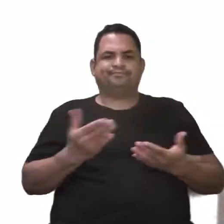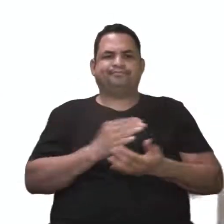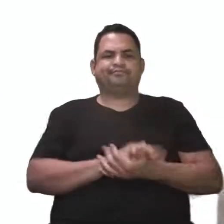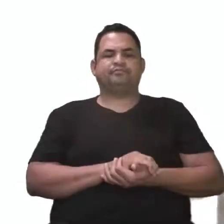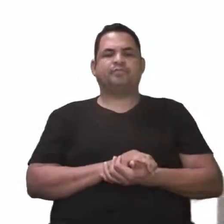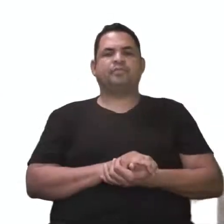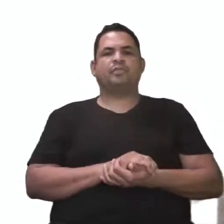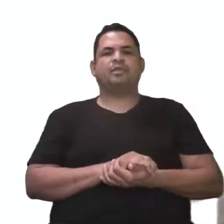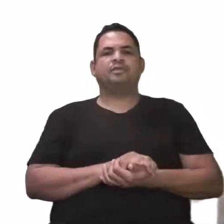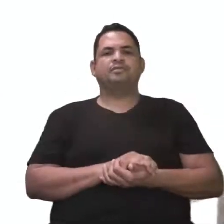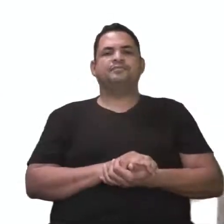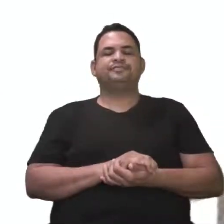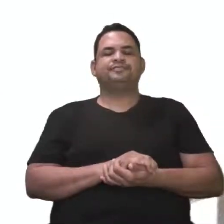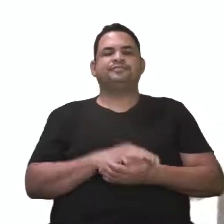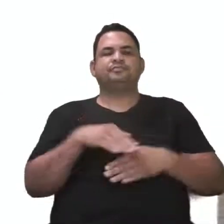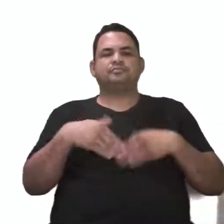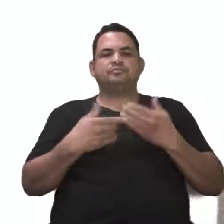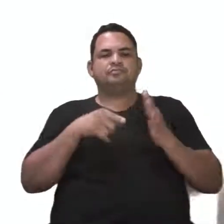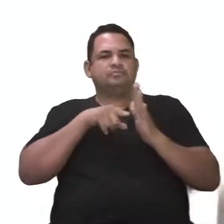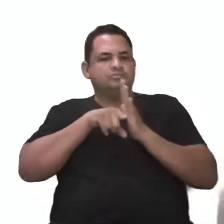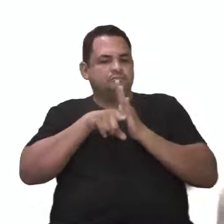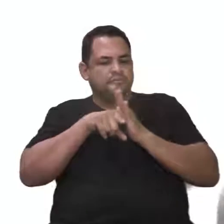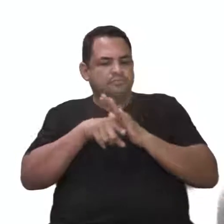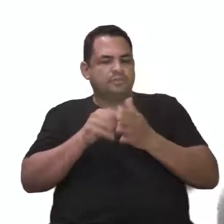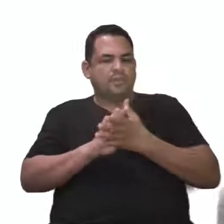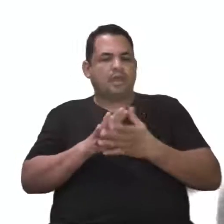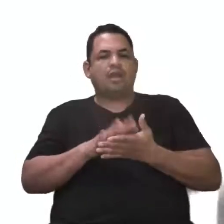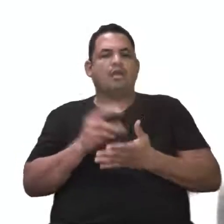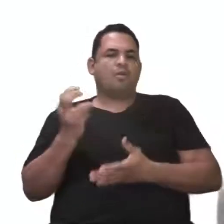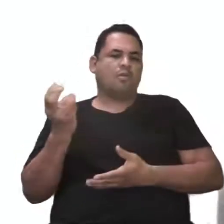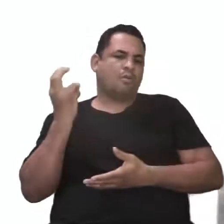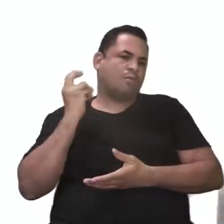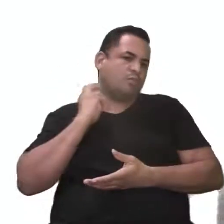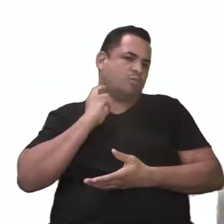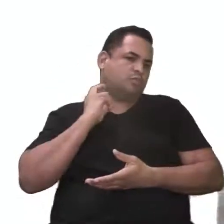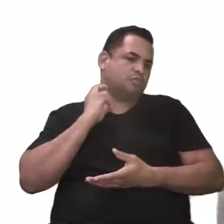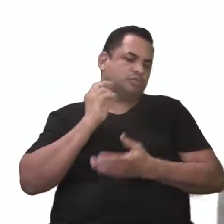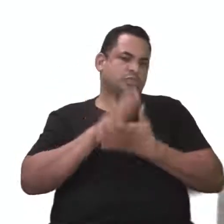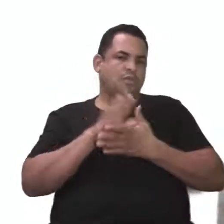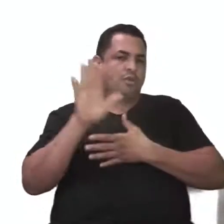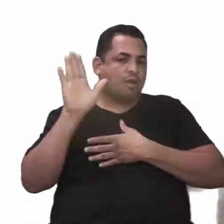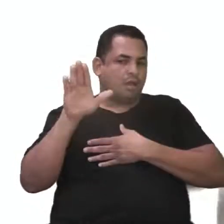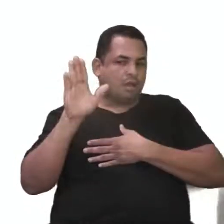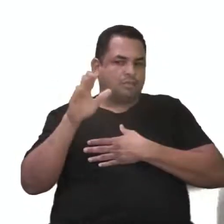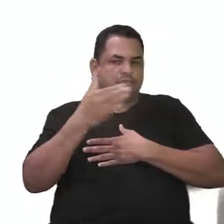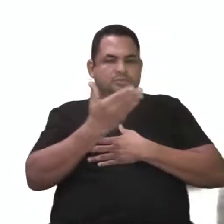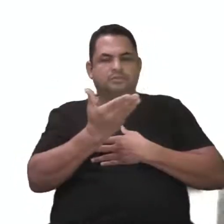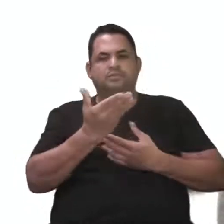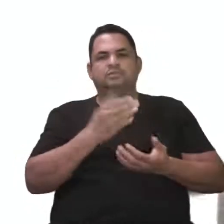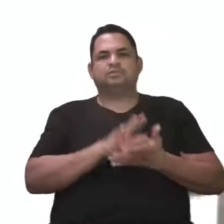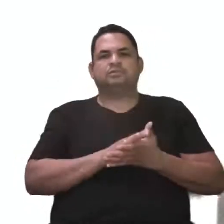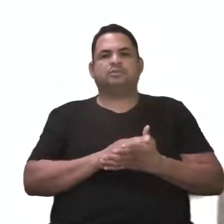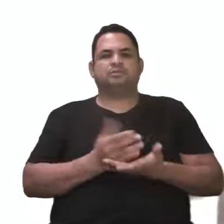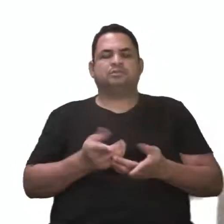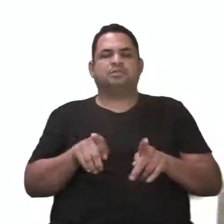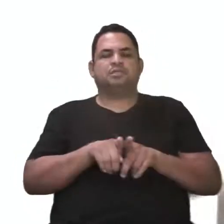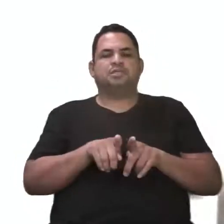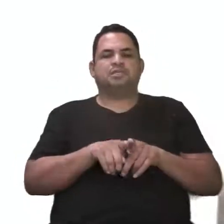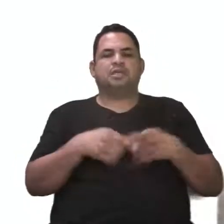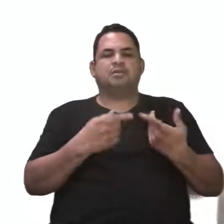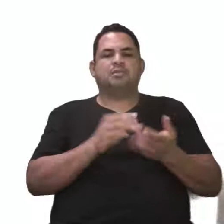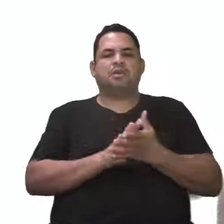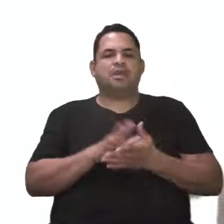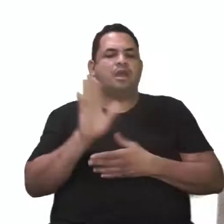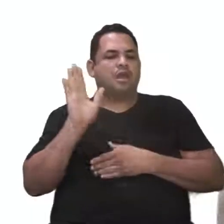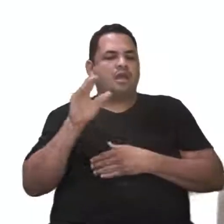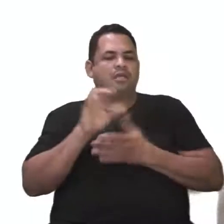Olha aqui, então. Ao analisar a asa do morcego, olha que linda imagem. A asa do morcego e a asa da ave, o